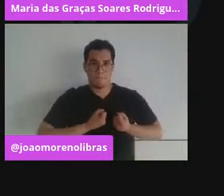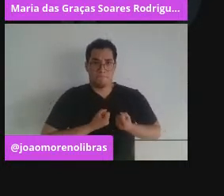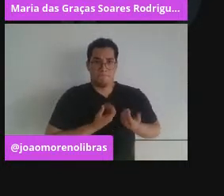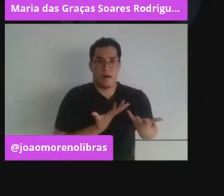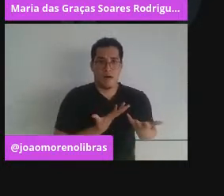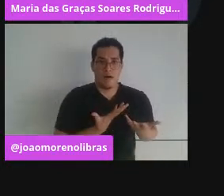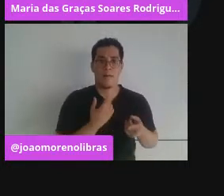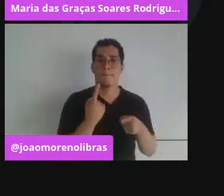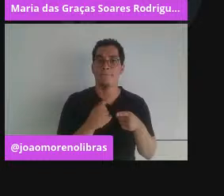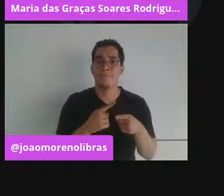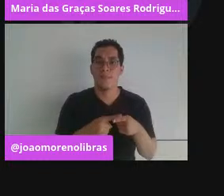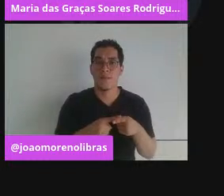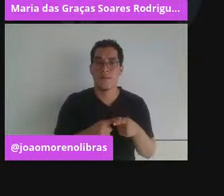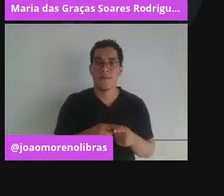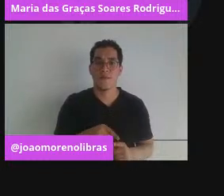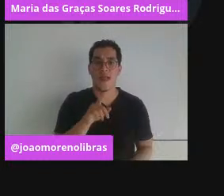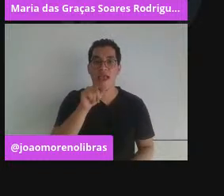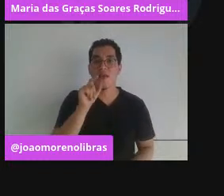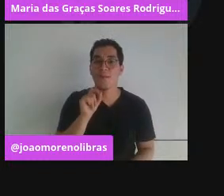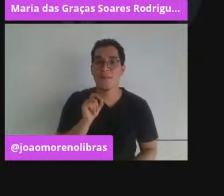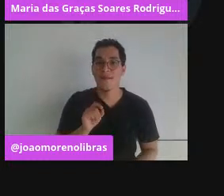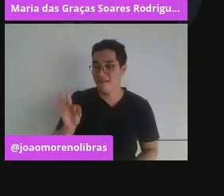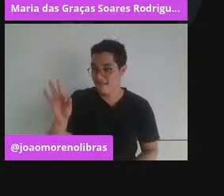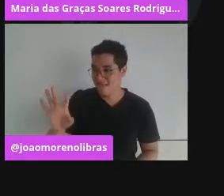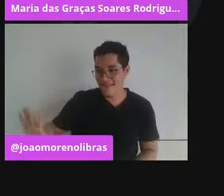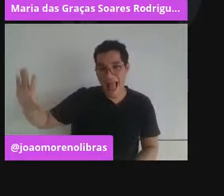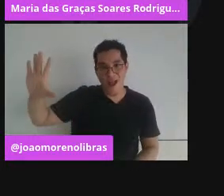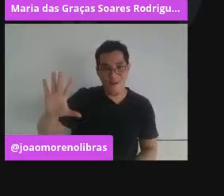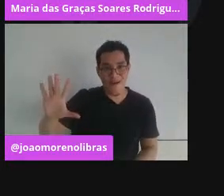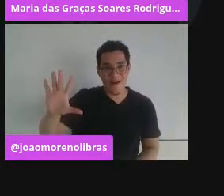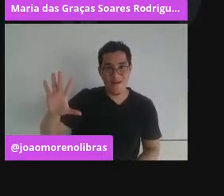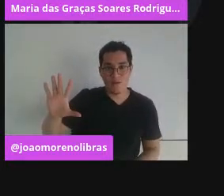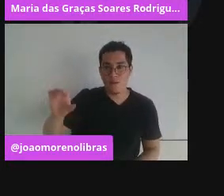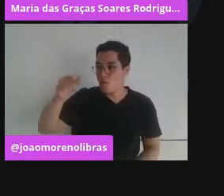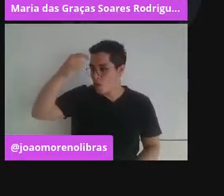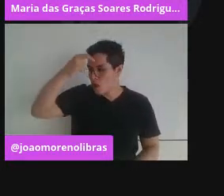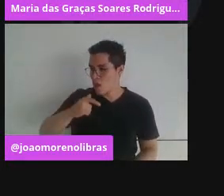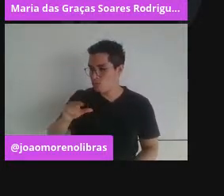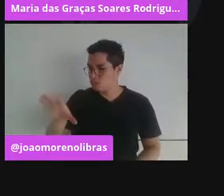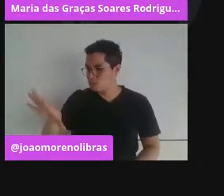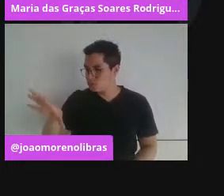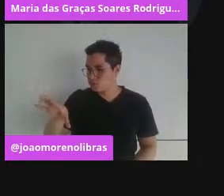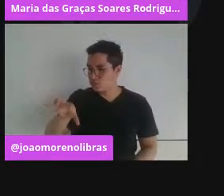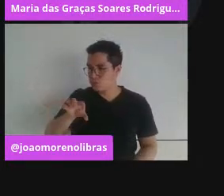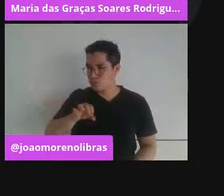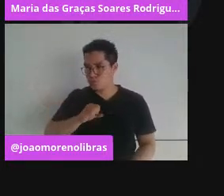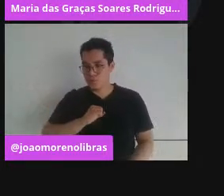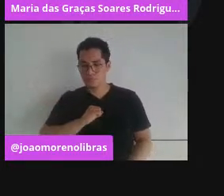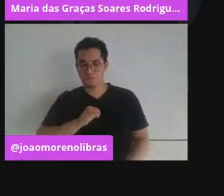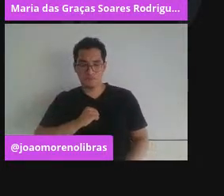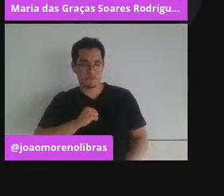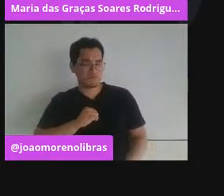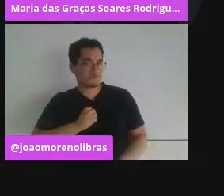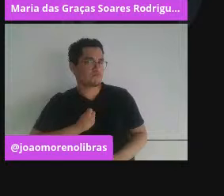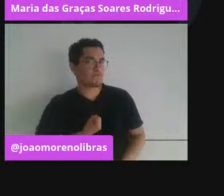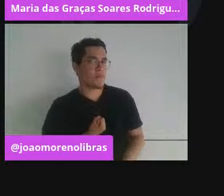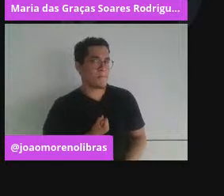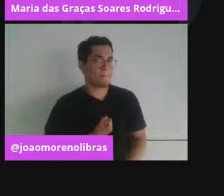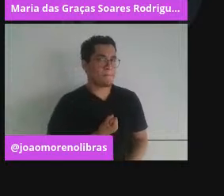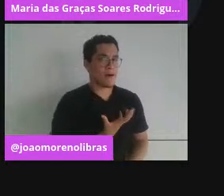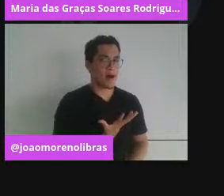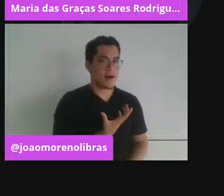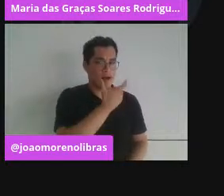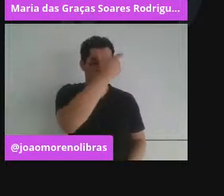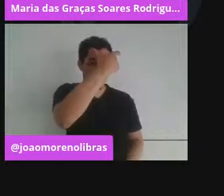vozes para a minha fala. Então, isso a gente faz constantemente. Amplas perspectivas se